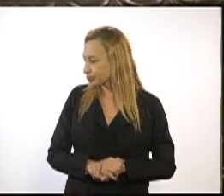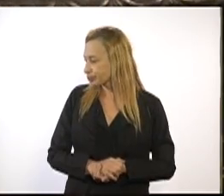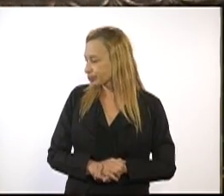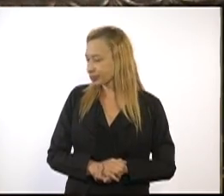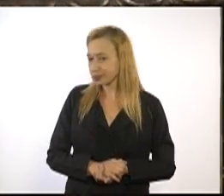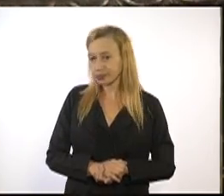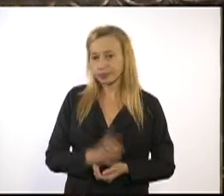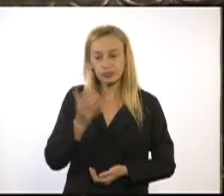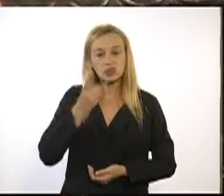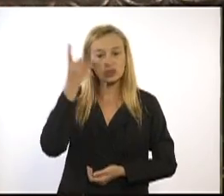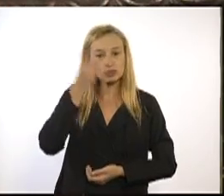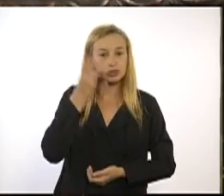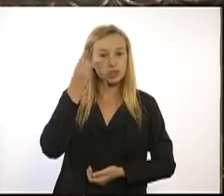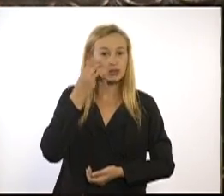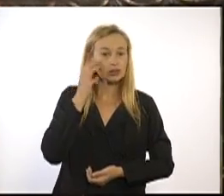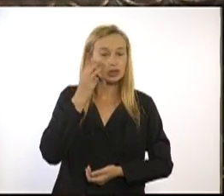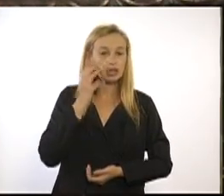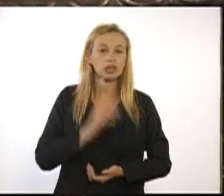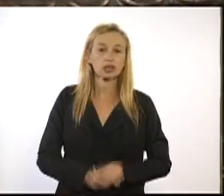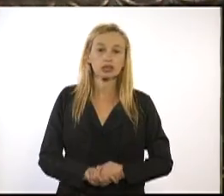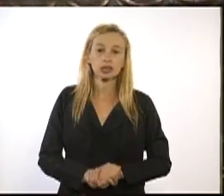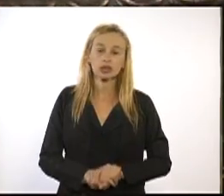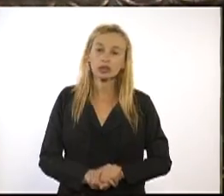e o deputado Waldeck